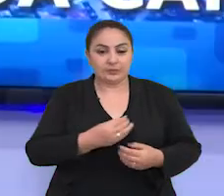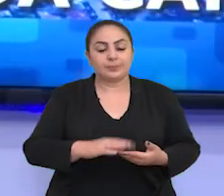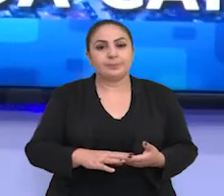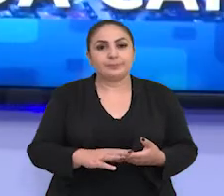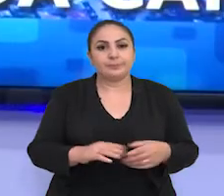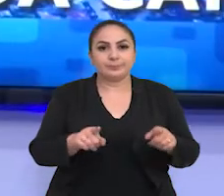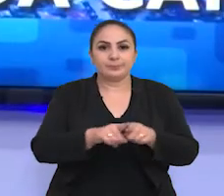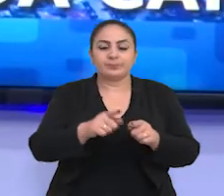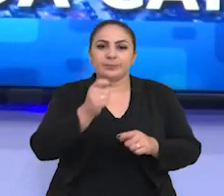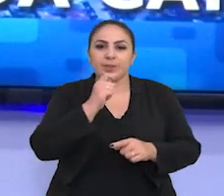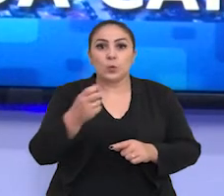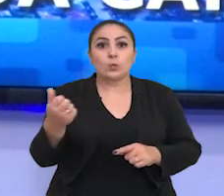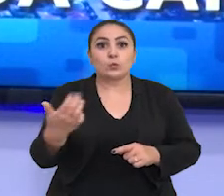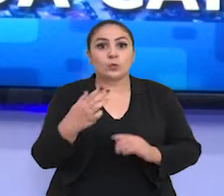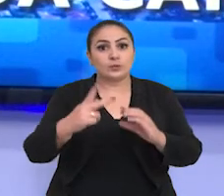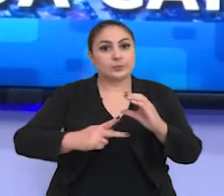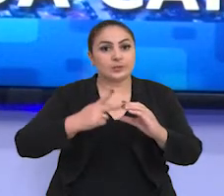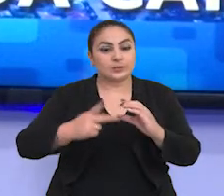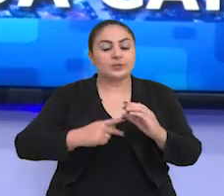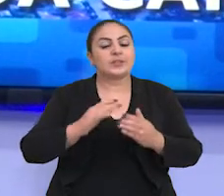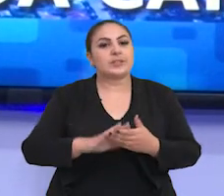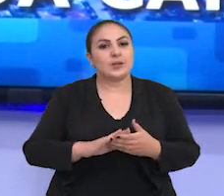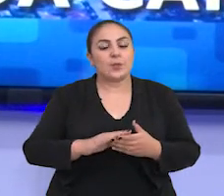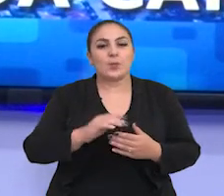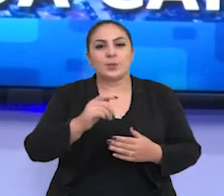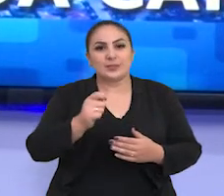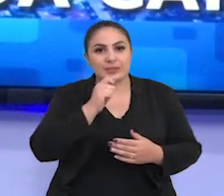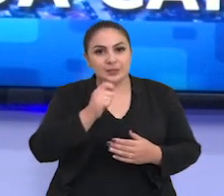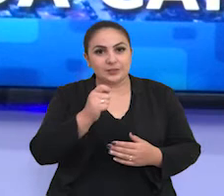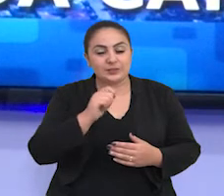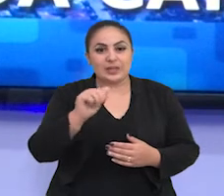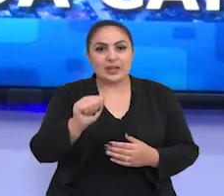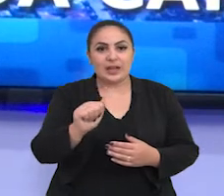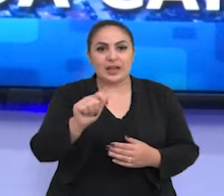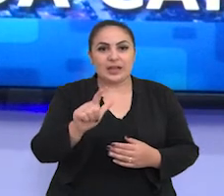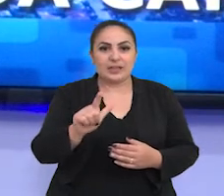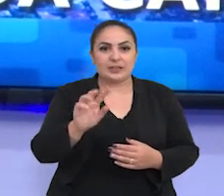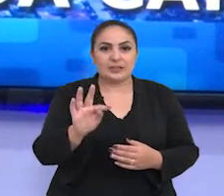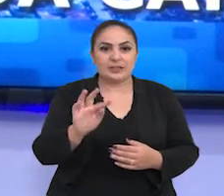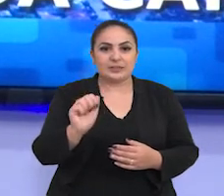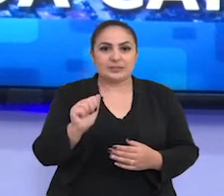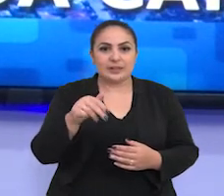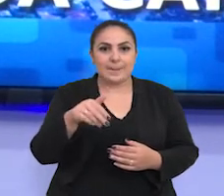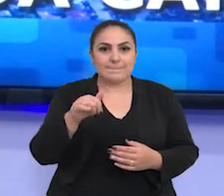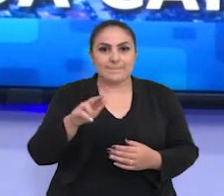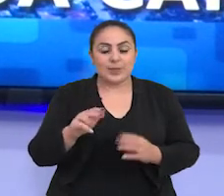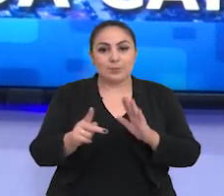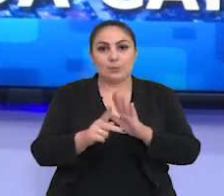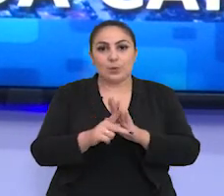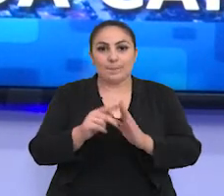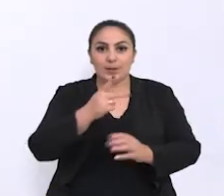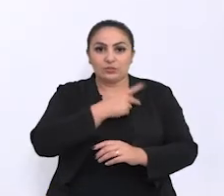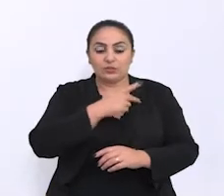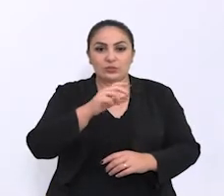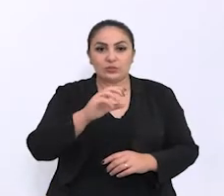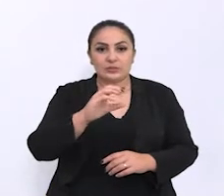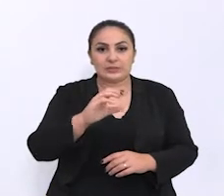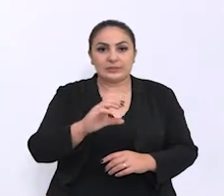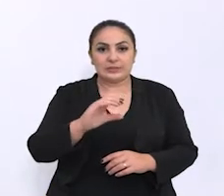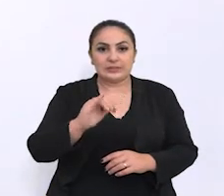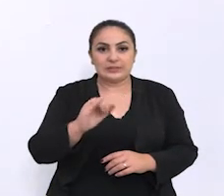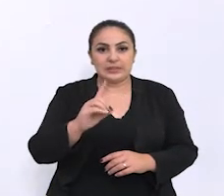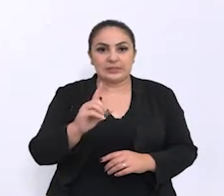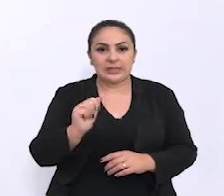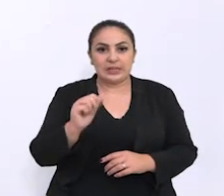vivido. E na série O Novo Legislativo, eu vou entrevistar Altamir dos Santos, do Cidadania. A gente